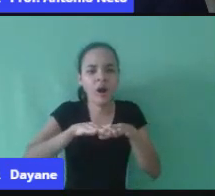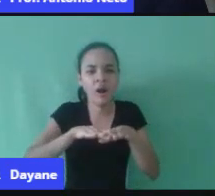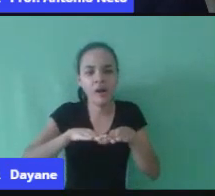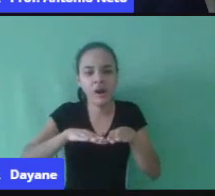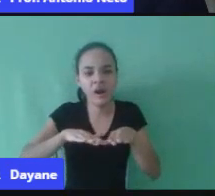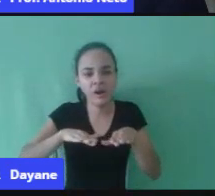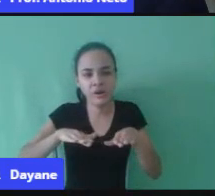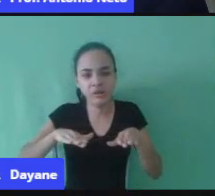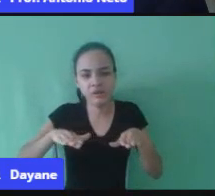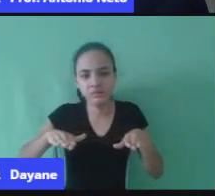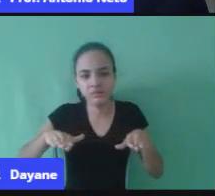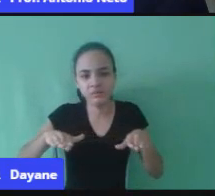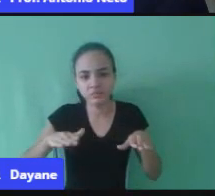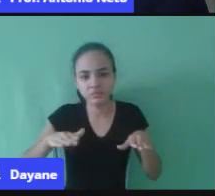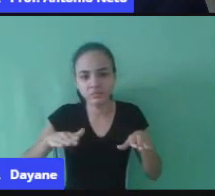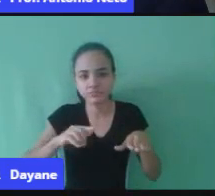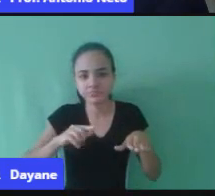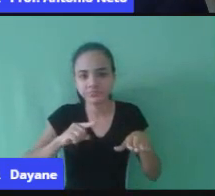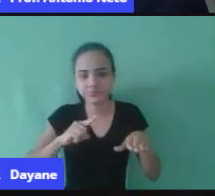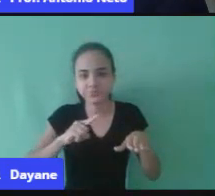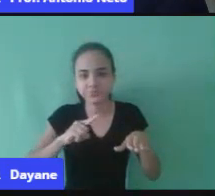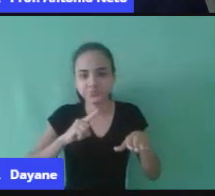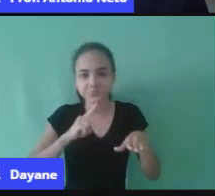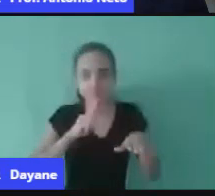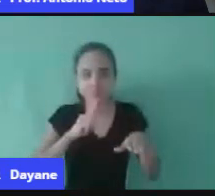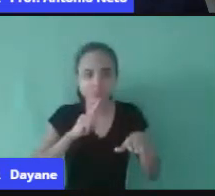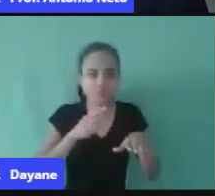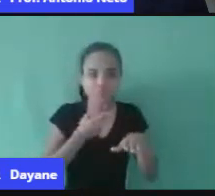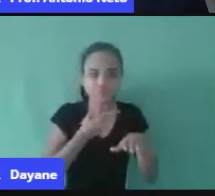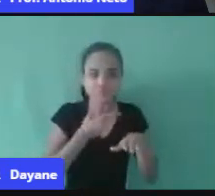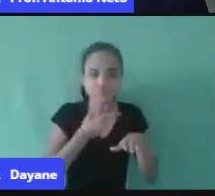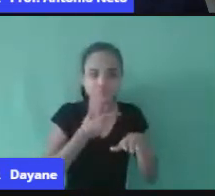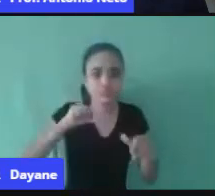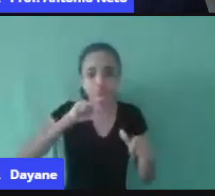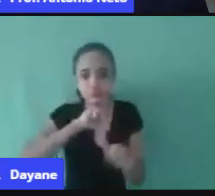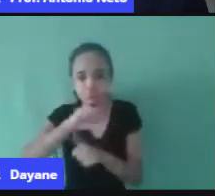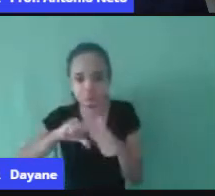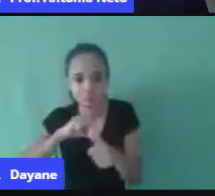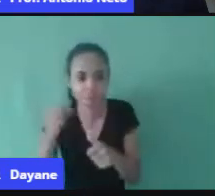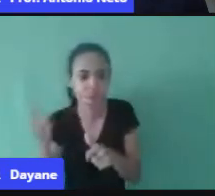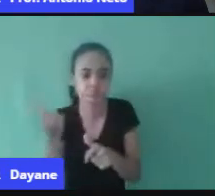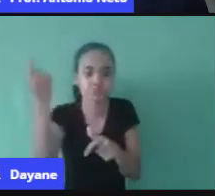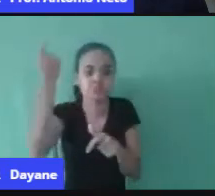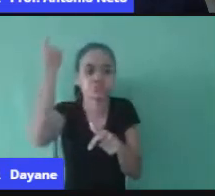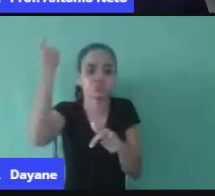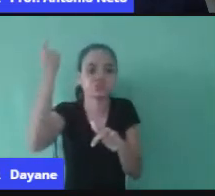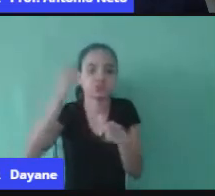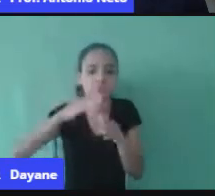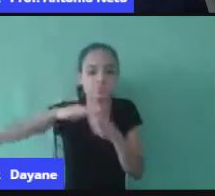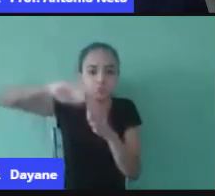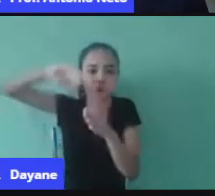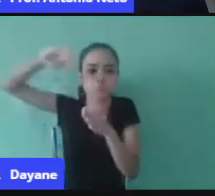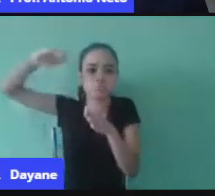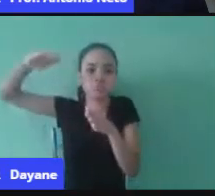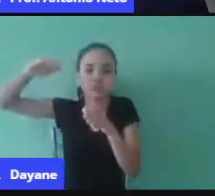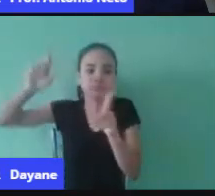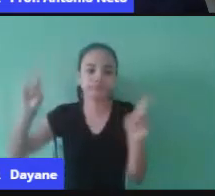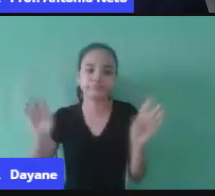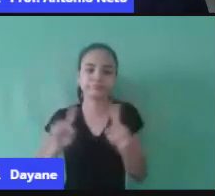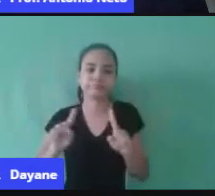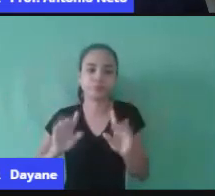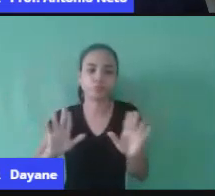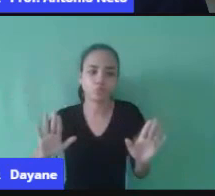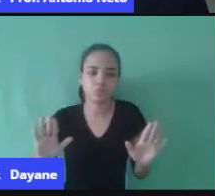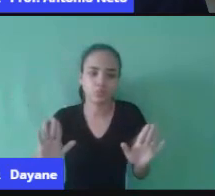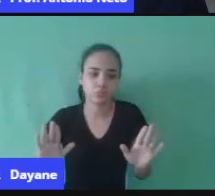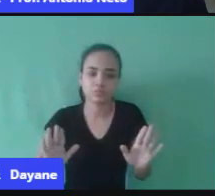assim, realmente de alturas, né? De altitudes. Então, ela cresceu num centro,